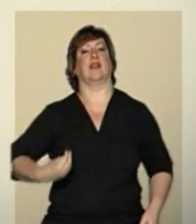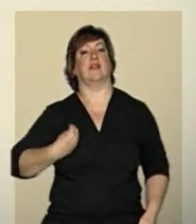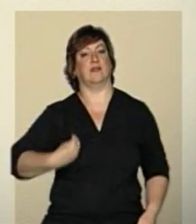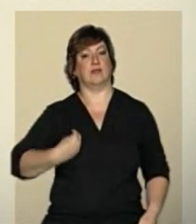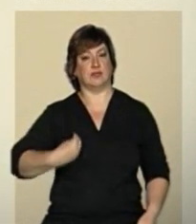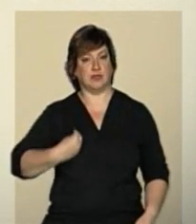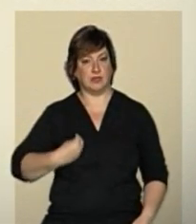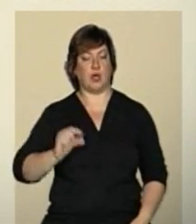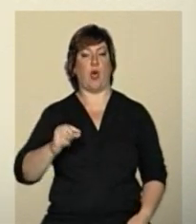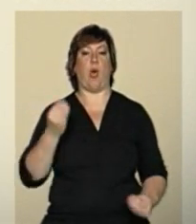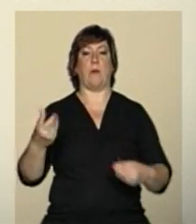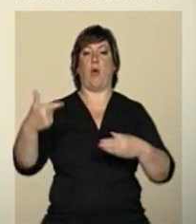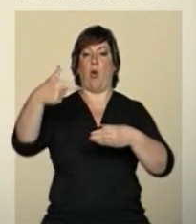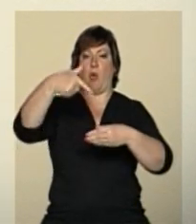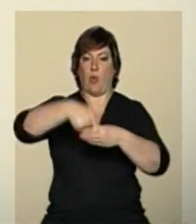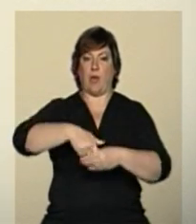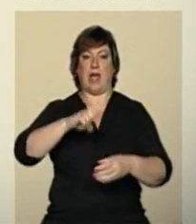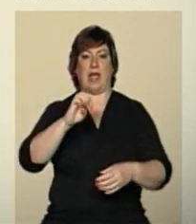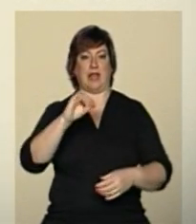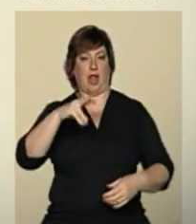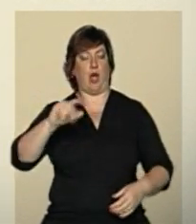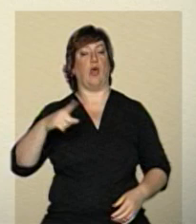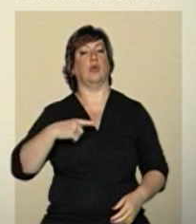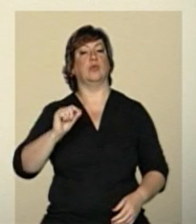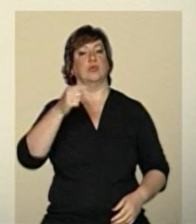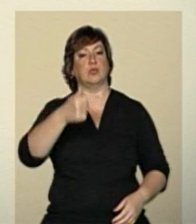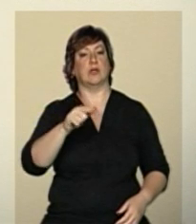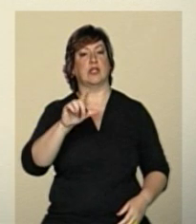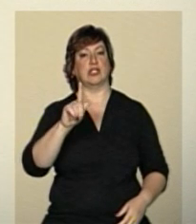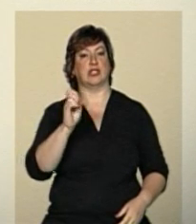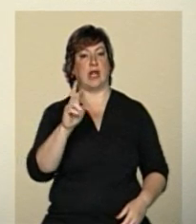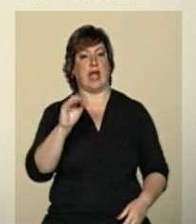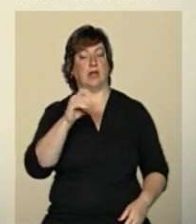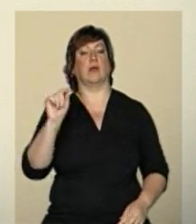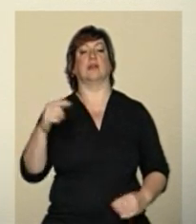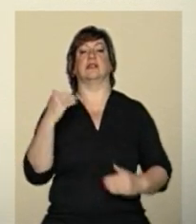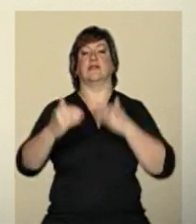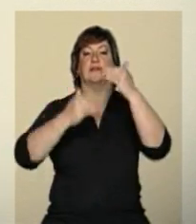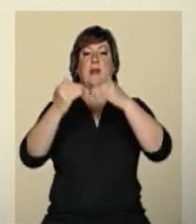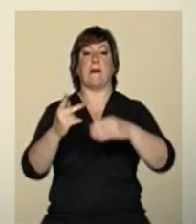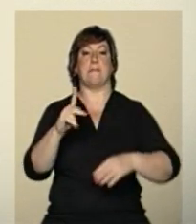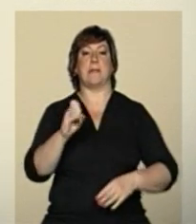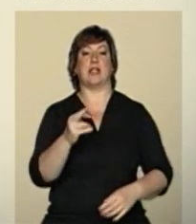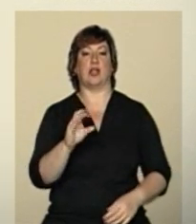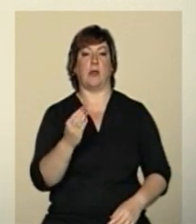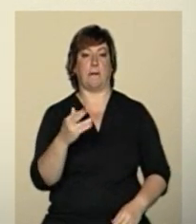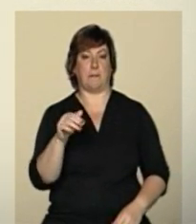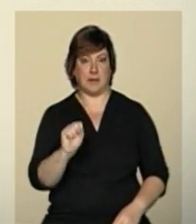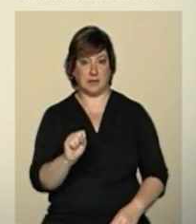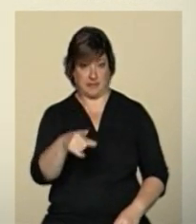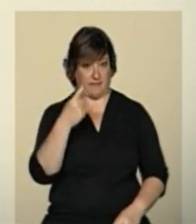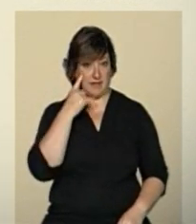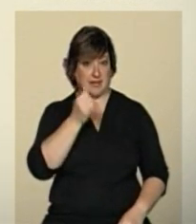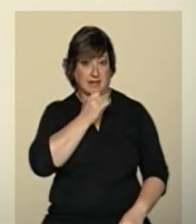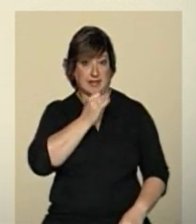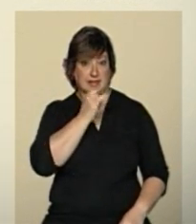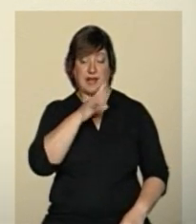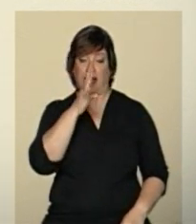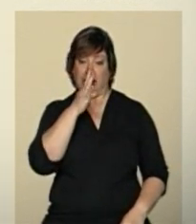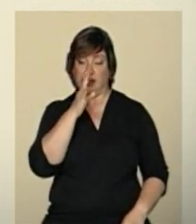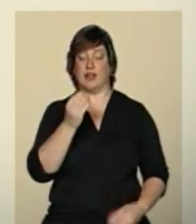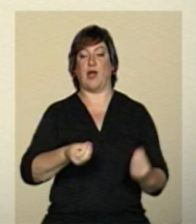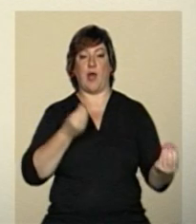com um combustível de etanol de segunda geração, desenvolvido pela Petrobras. Veja só que interessante,